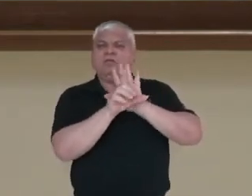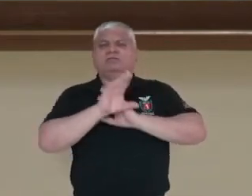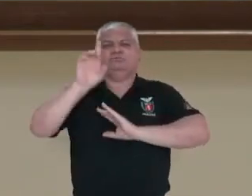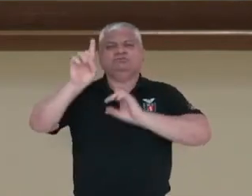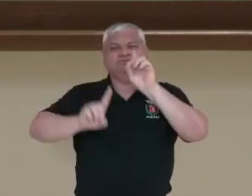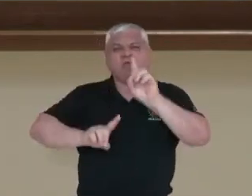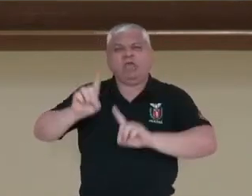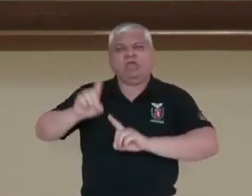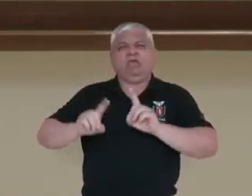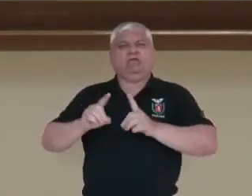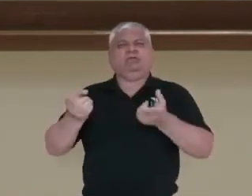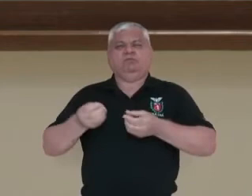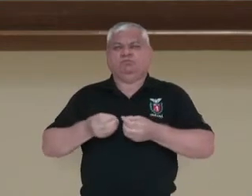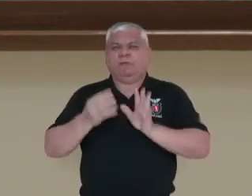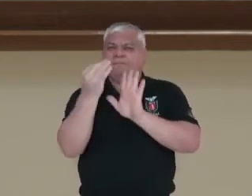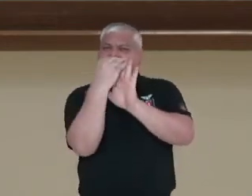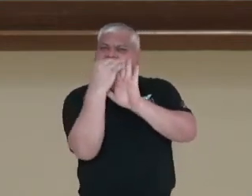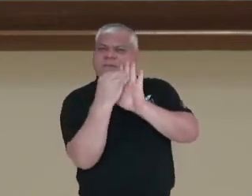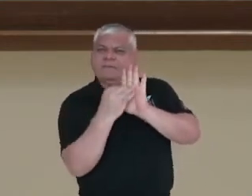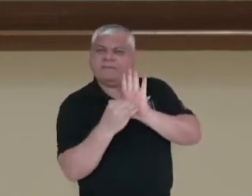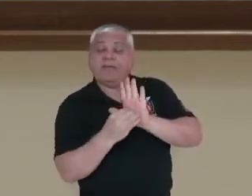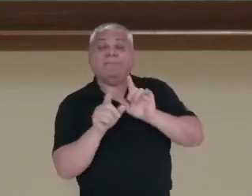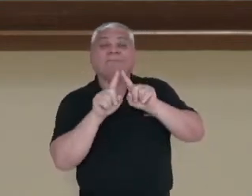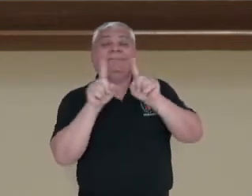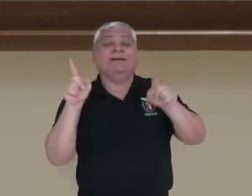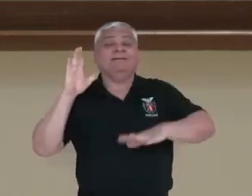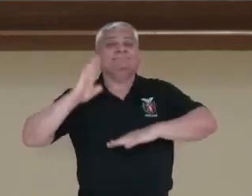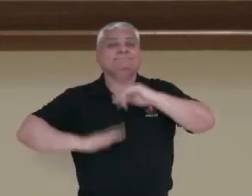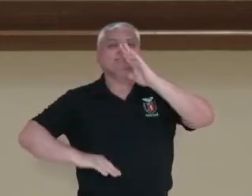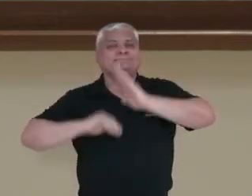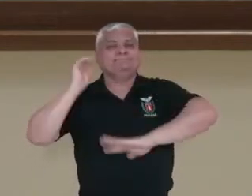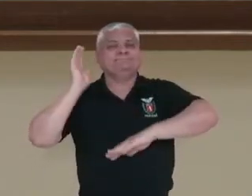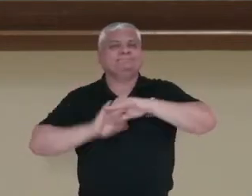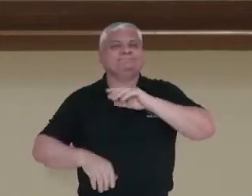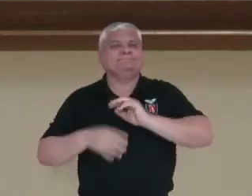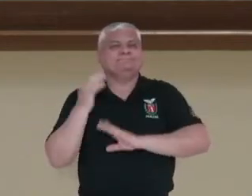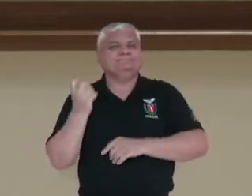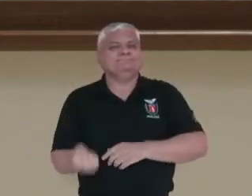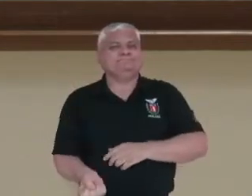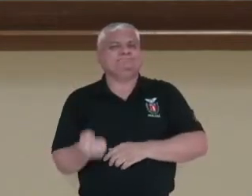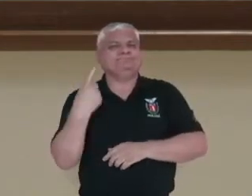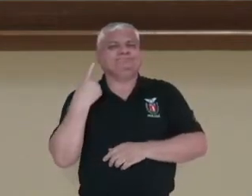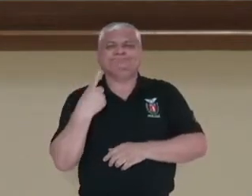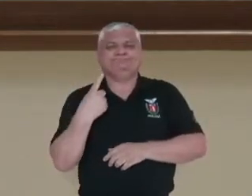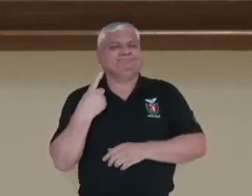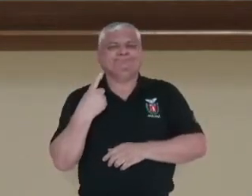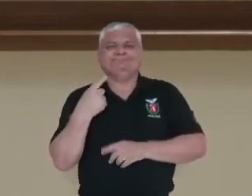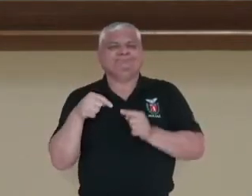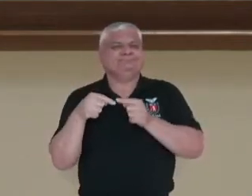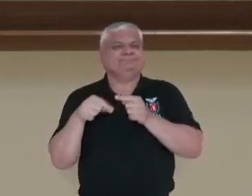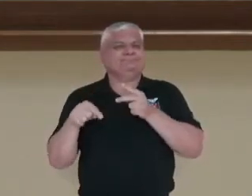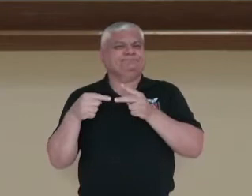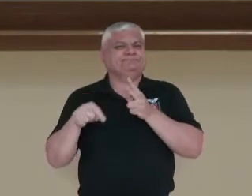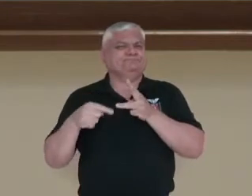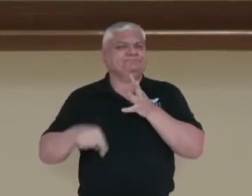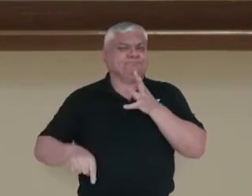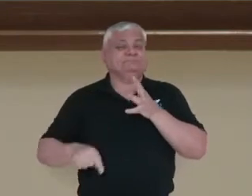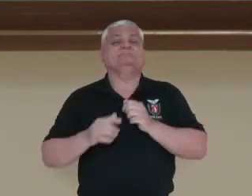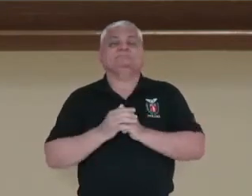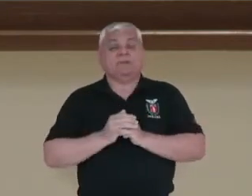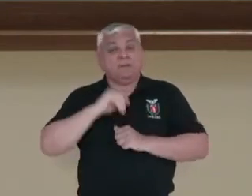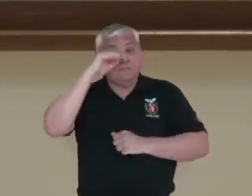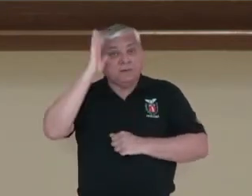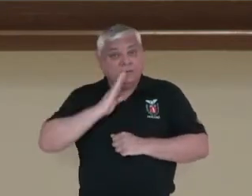os direitos ali tidos, mas que na prática a gente não vê que acontece bem assim. Então o processo brasileiro é um processo mais delicado de